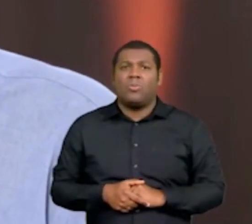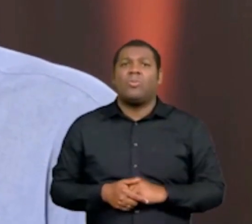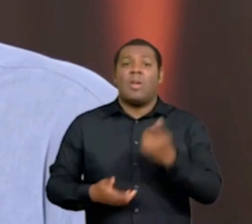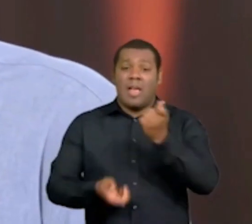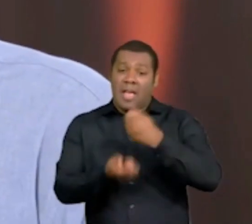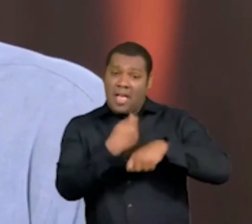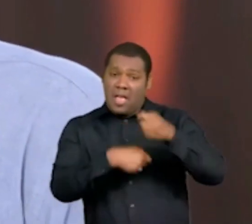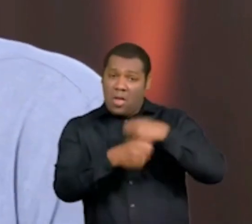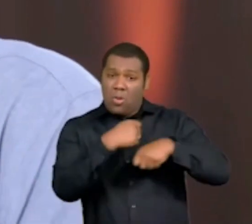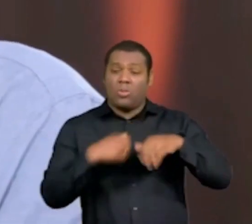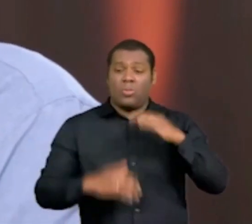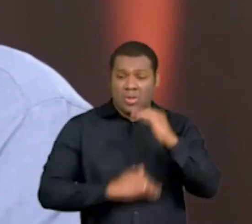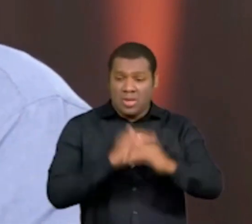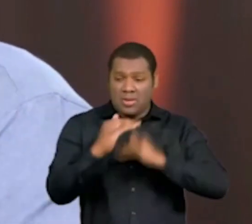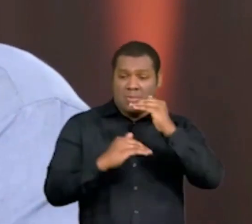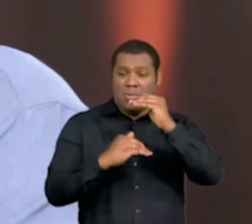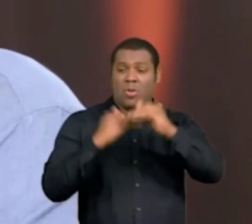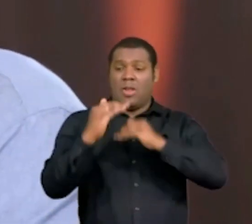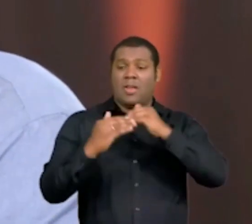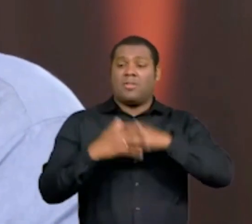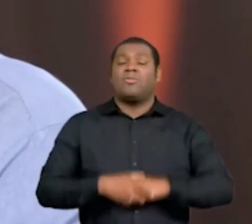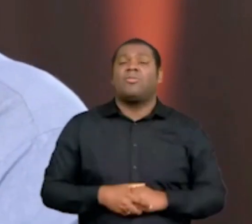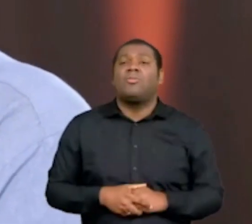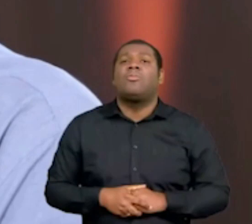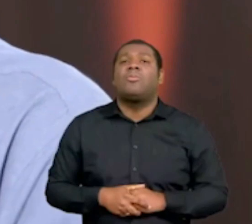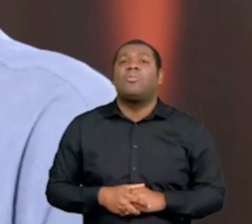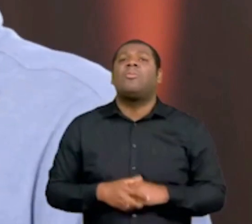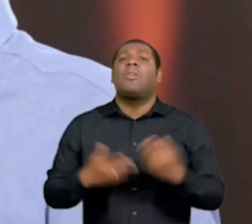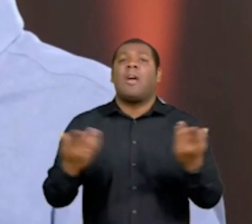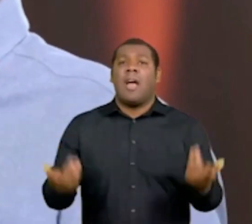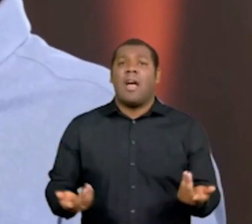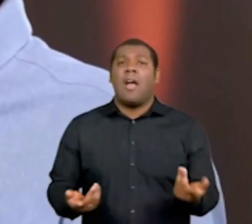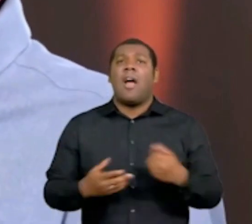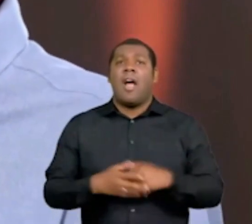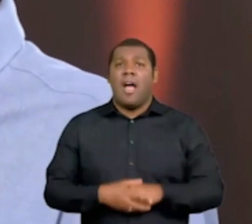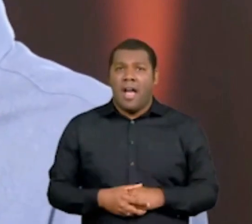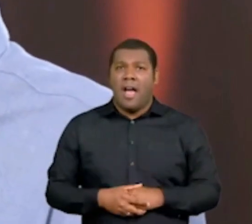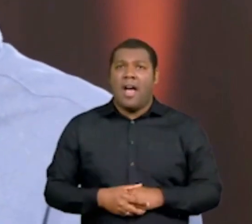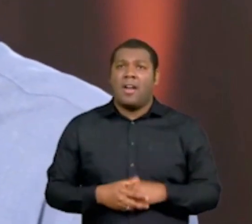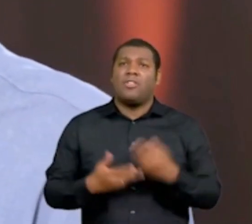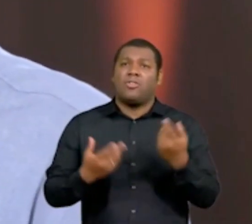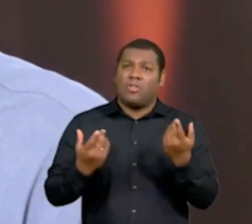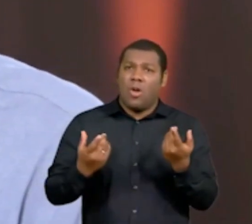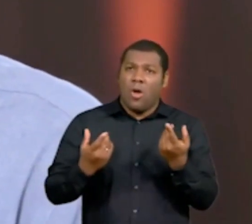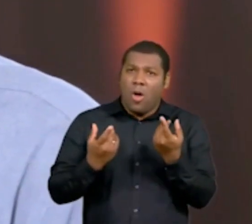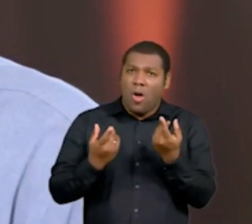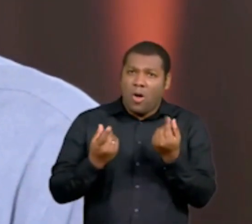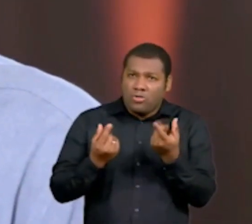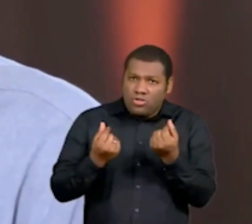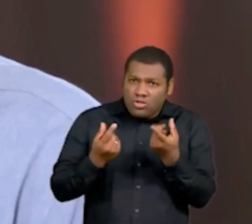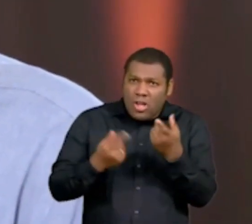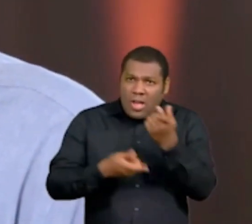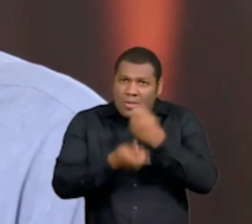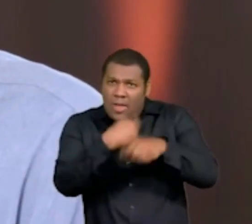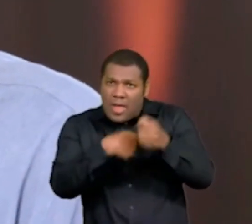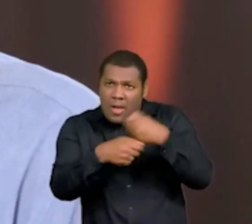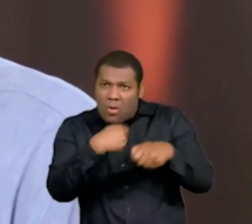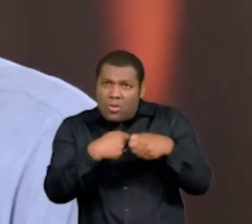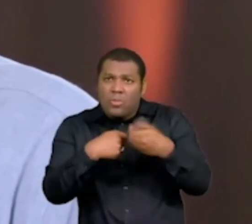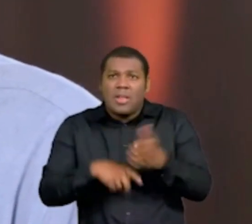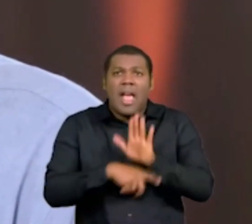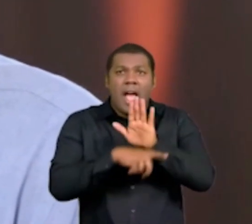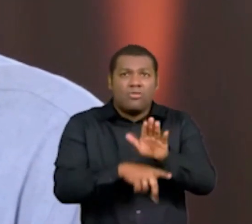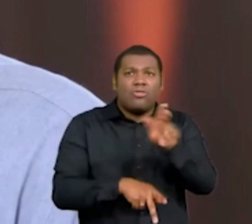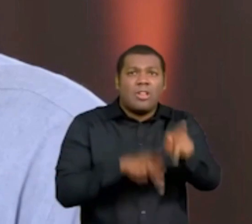esse crescimento será repartido com o povo trabalhador, e isso é que vai permitir que a gente possa utilizar a palavra